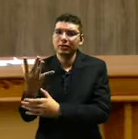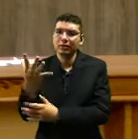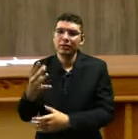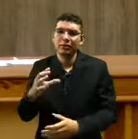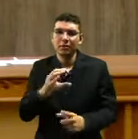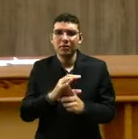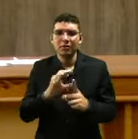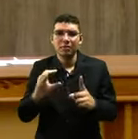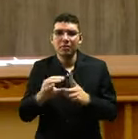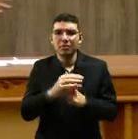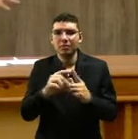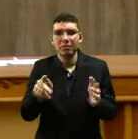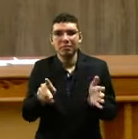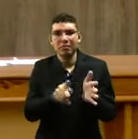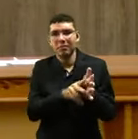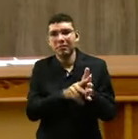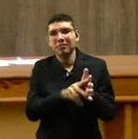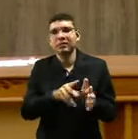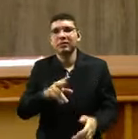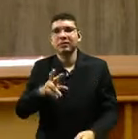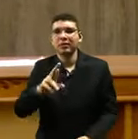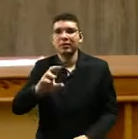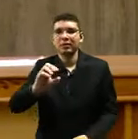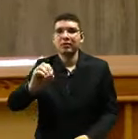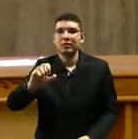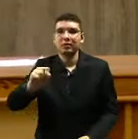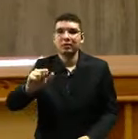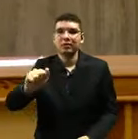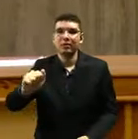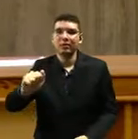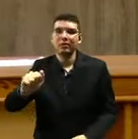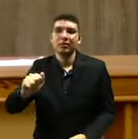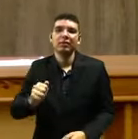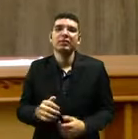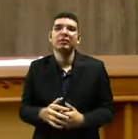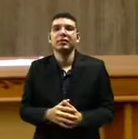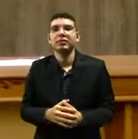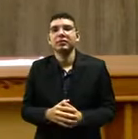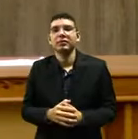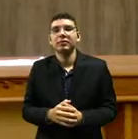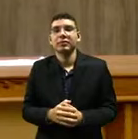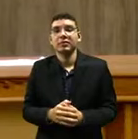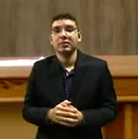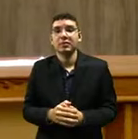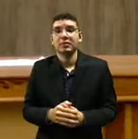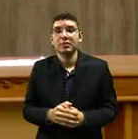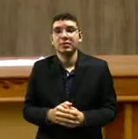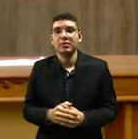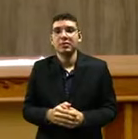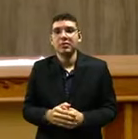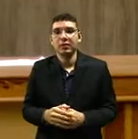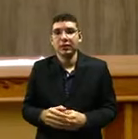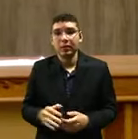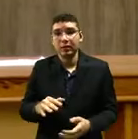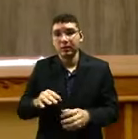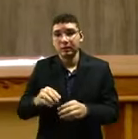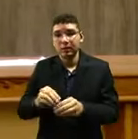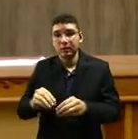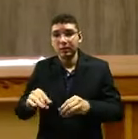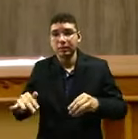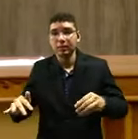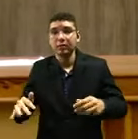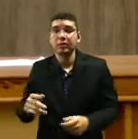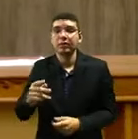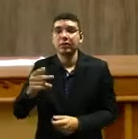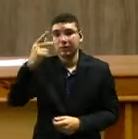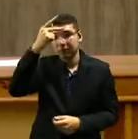sensação aí todo mundo vem para cá mas é o ouvinte ao pé do caminho Olhe para cá ouvinte ao